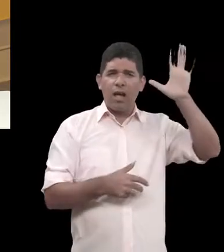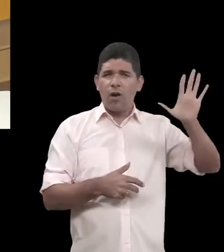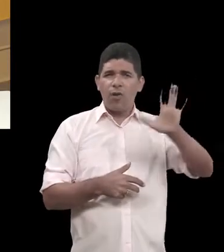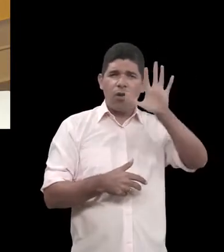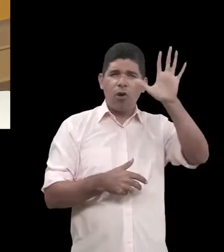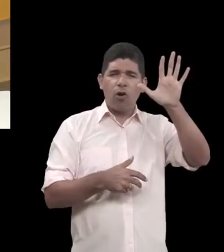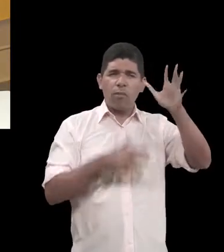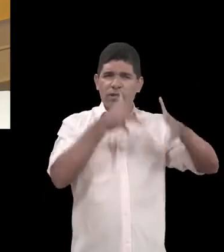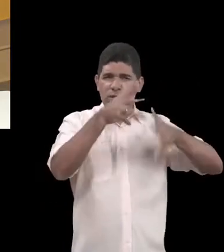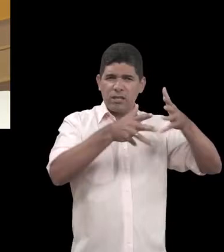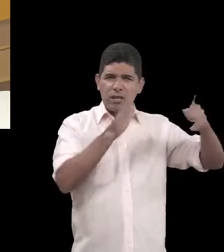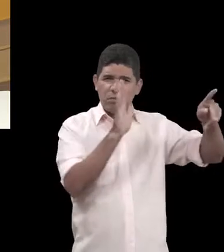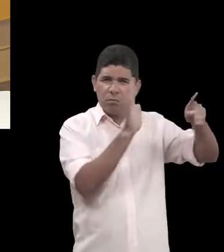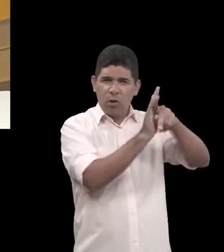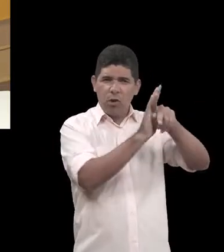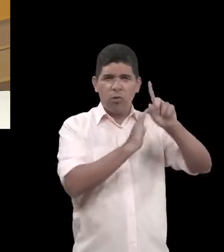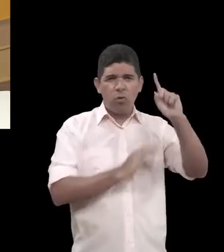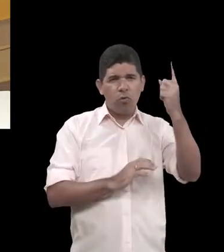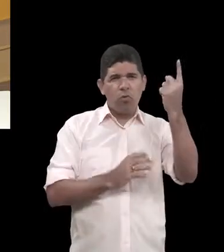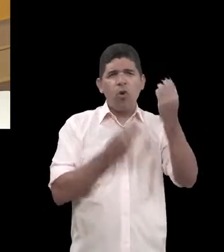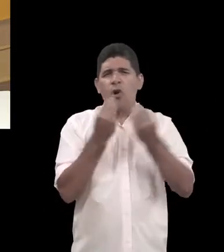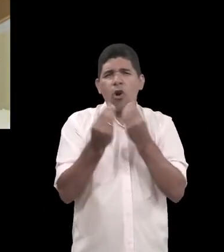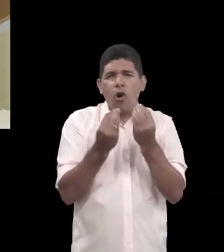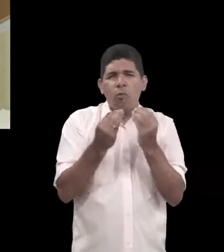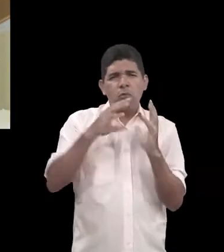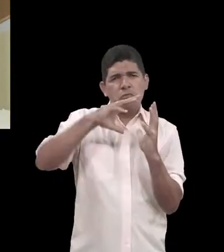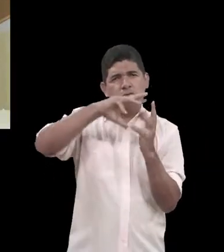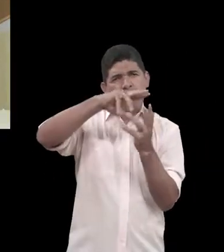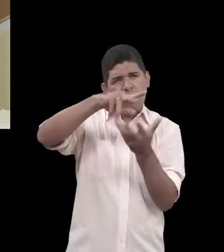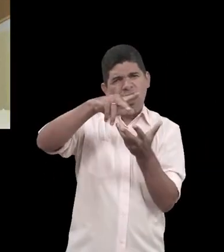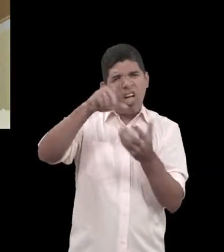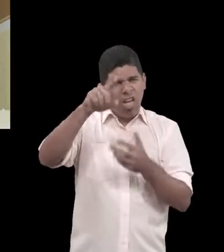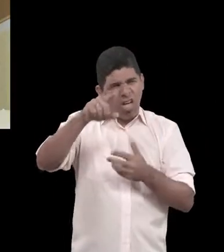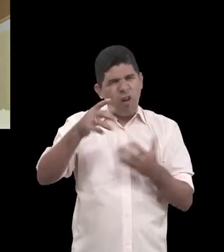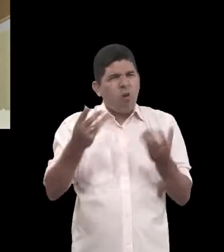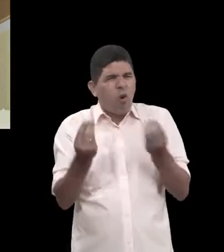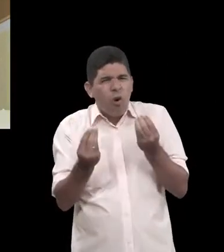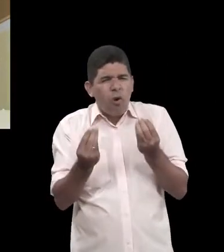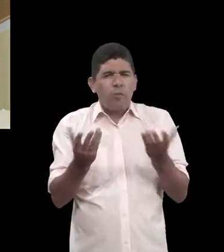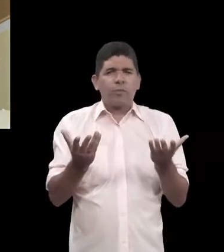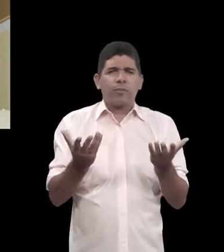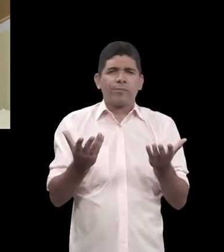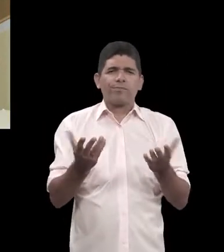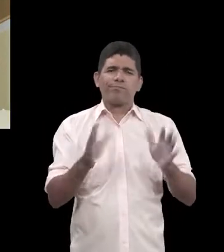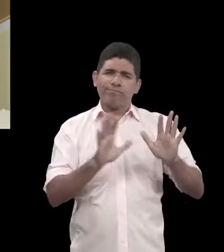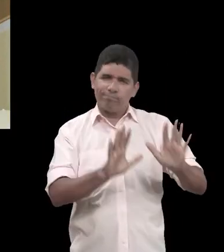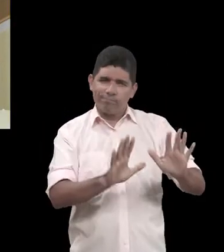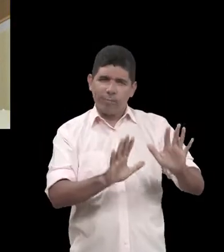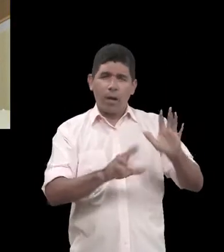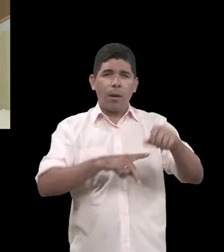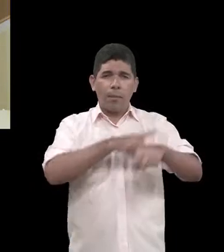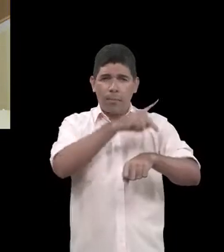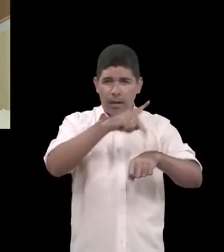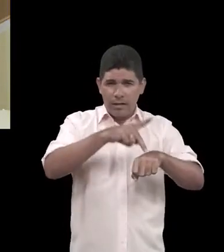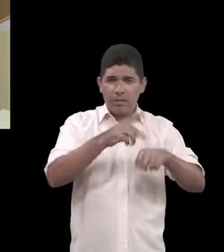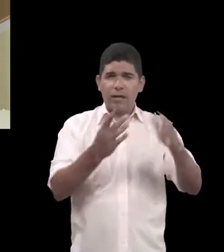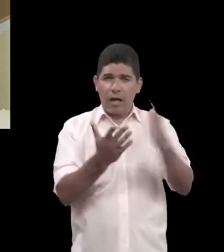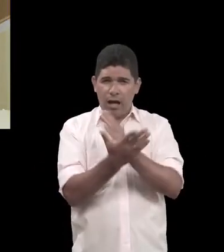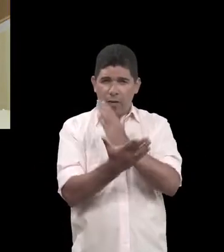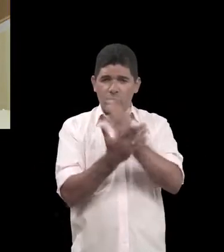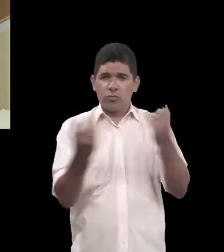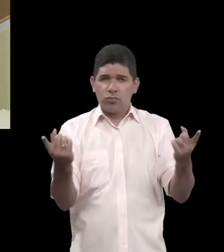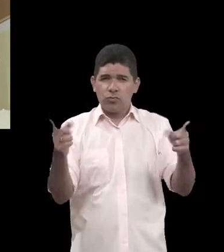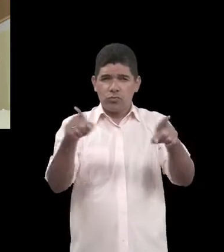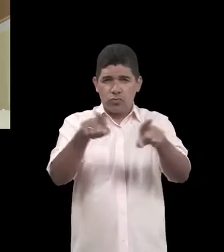de matriz específica. Uhum. Cada país tem a sua língua de sinais. Alguns países compartilham a mesma língua de sinais, como os